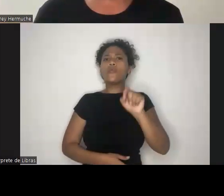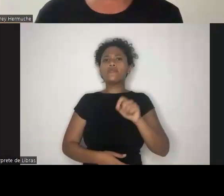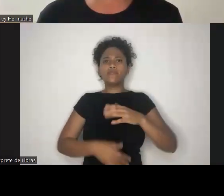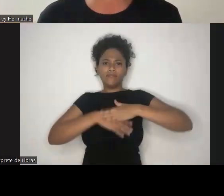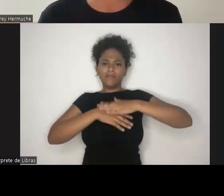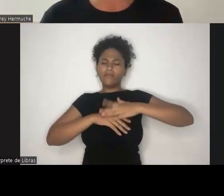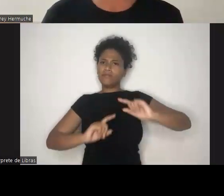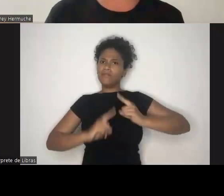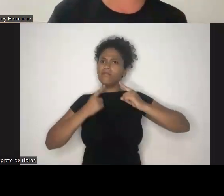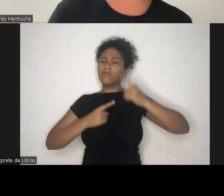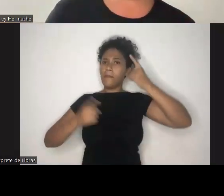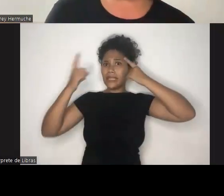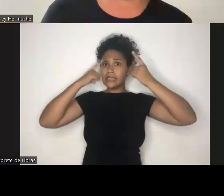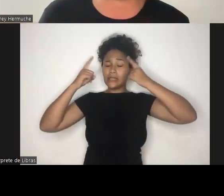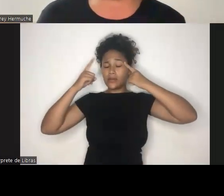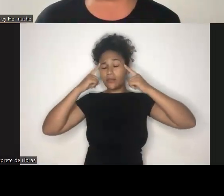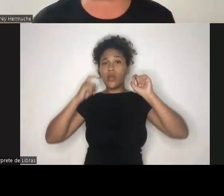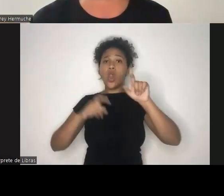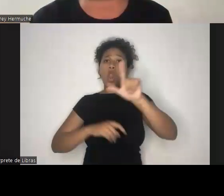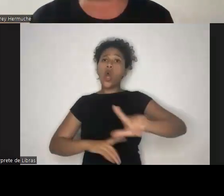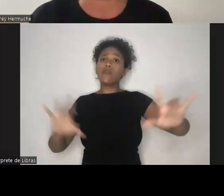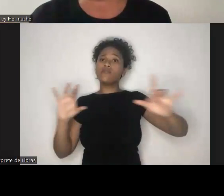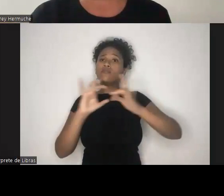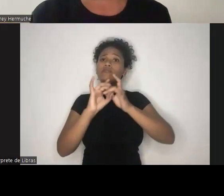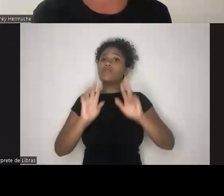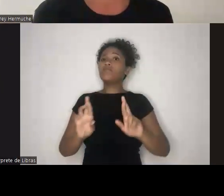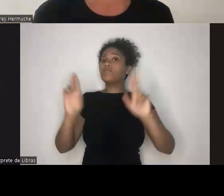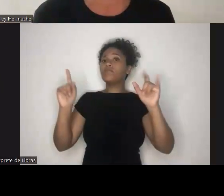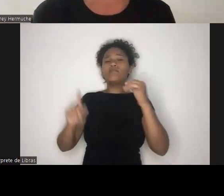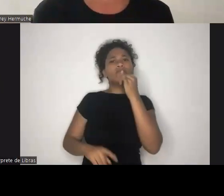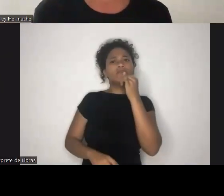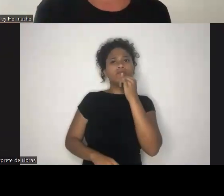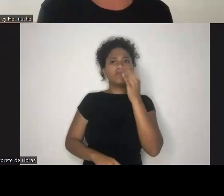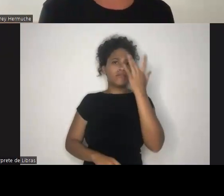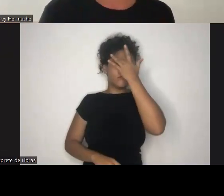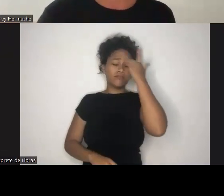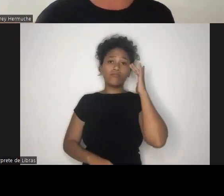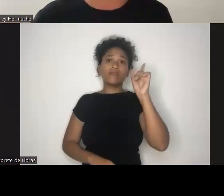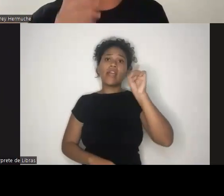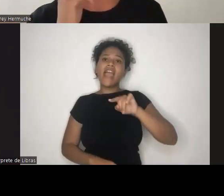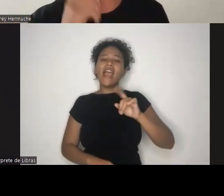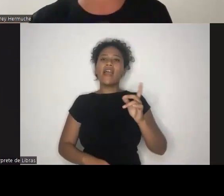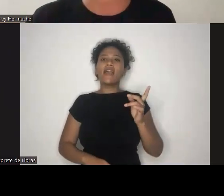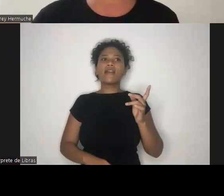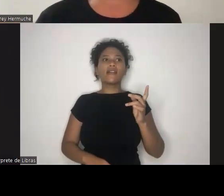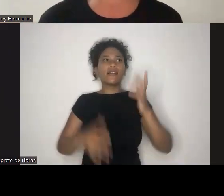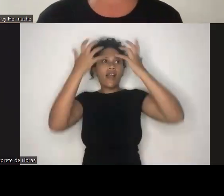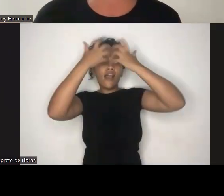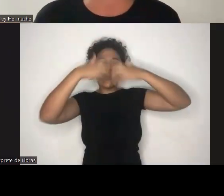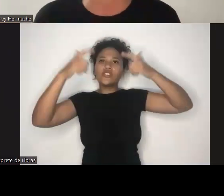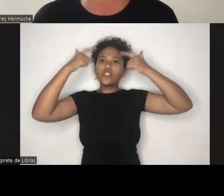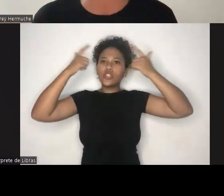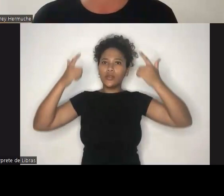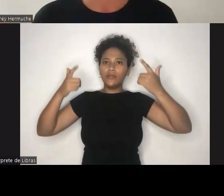para pensar coisas com uma lógica diferente por exemplo que uma pessoa que é absolutamente racional que cuida por exemplo da matemática